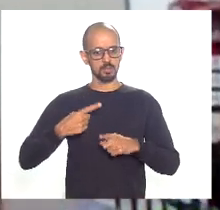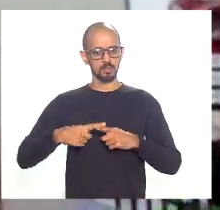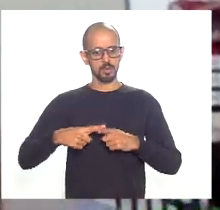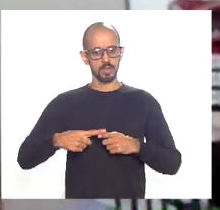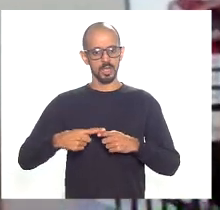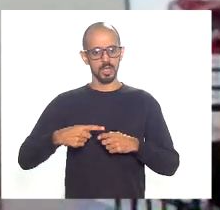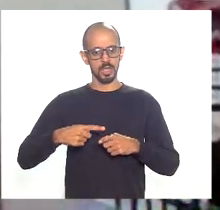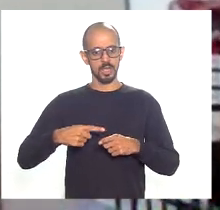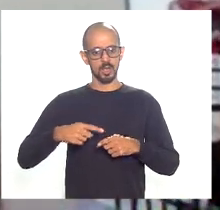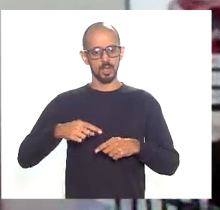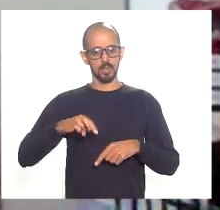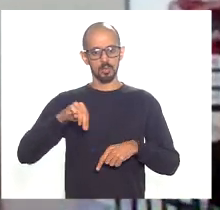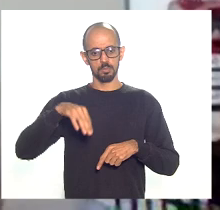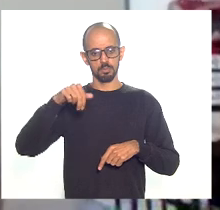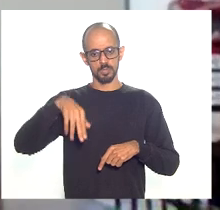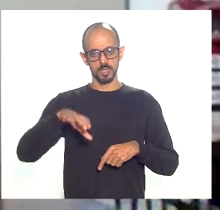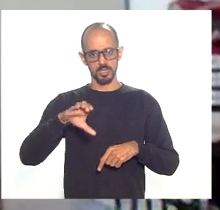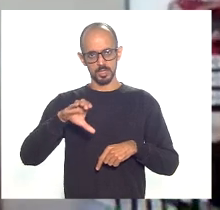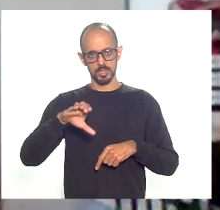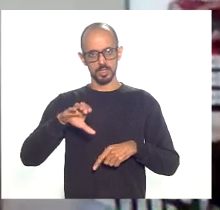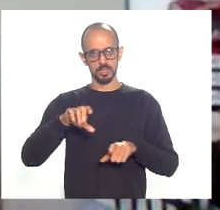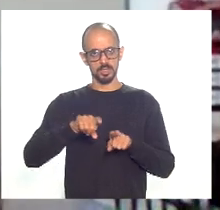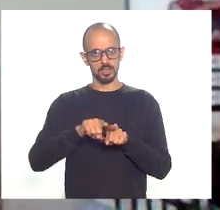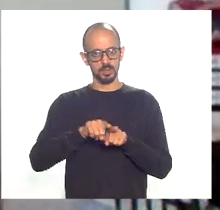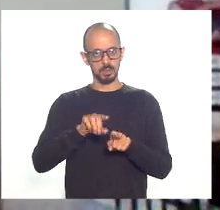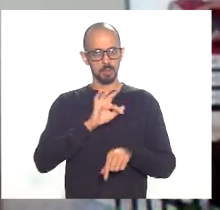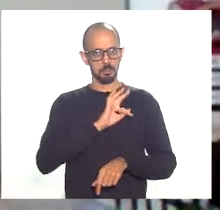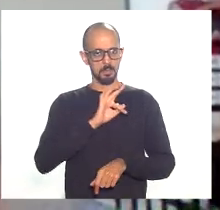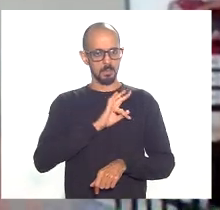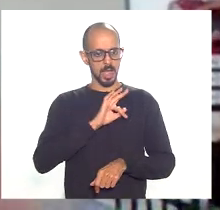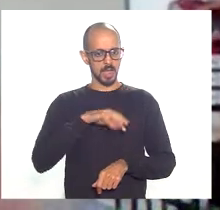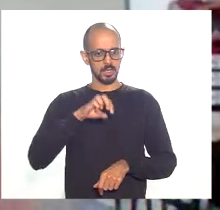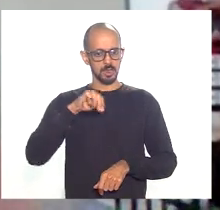deputado Carlos Mink, deputada Marta Rocha, deputada